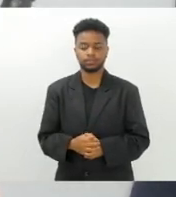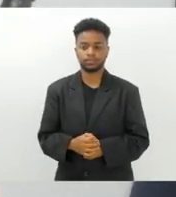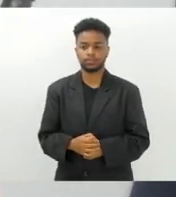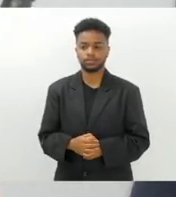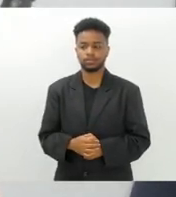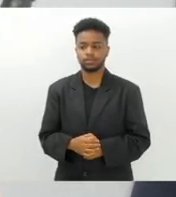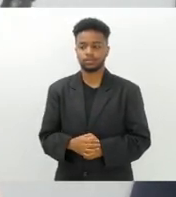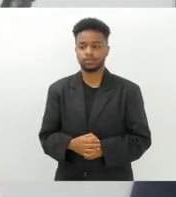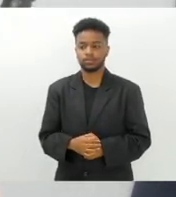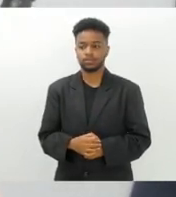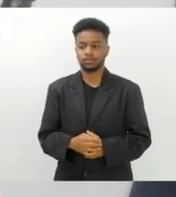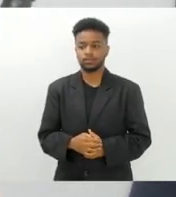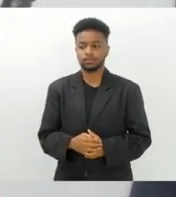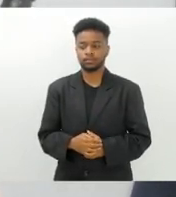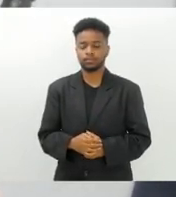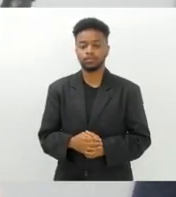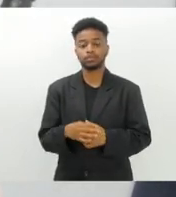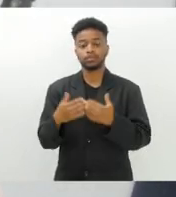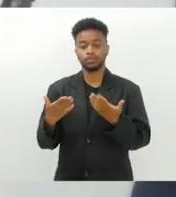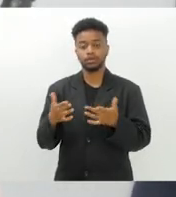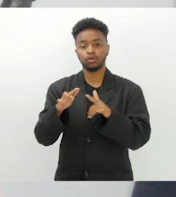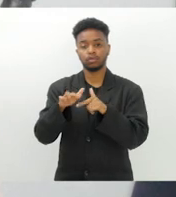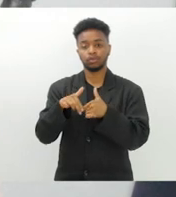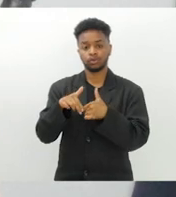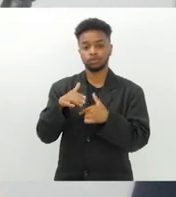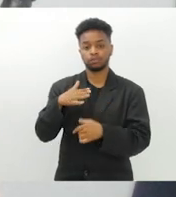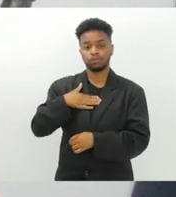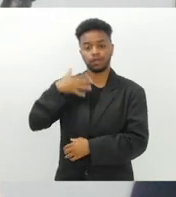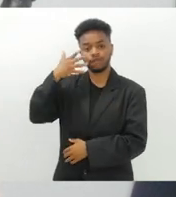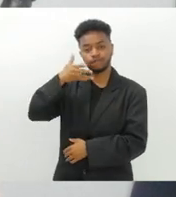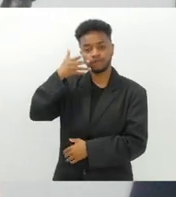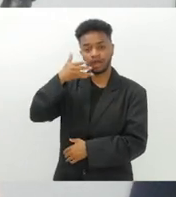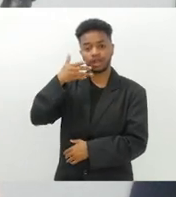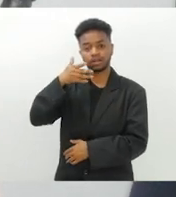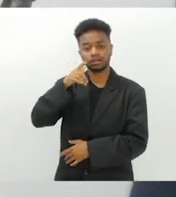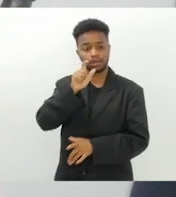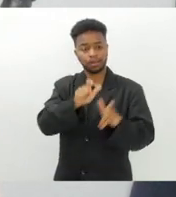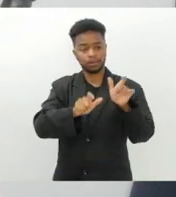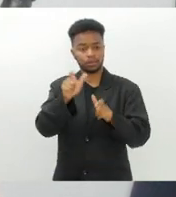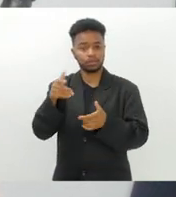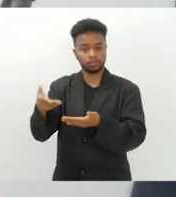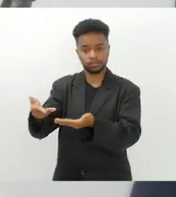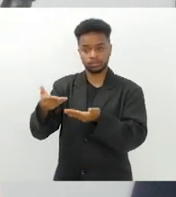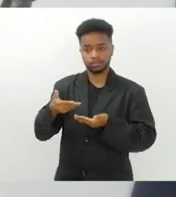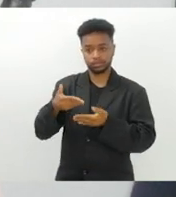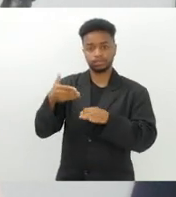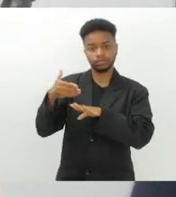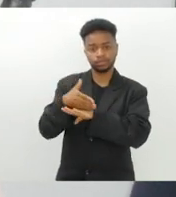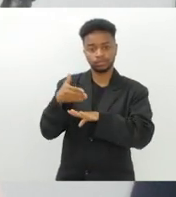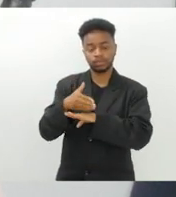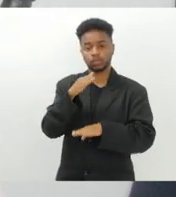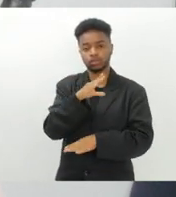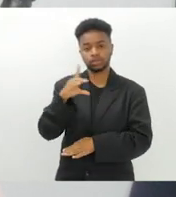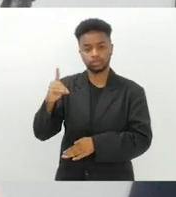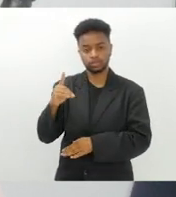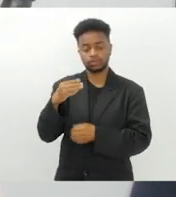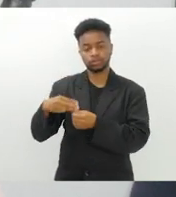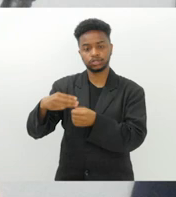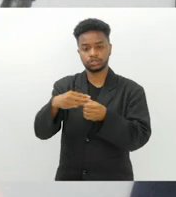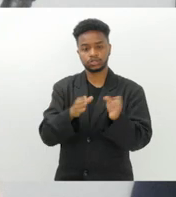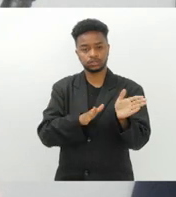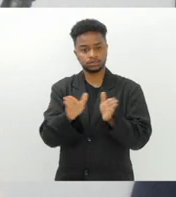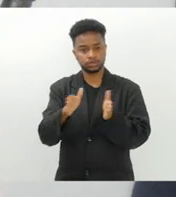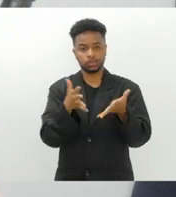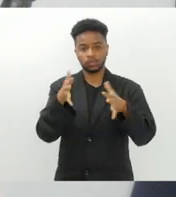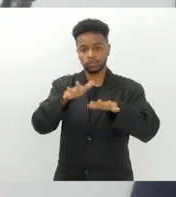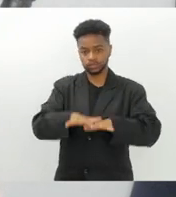E através de uma fala minha, eu fui convidado a fazer parte da Coordenadoria Municipal de Acessibilidade e